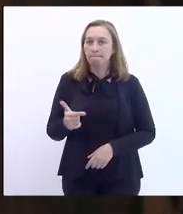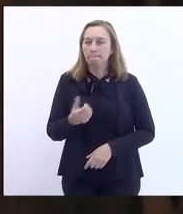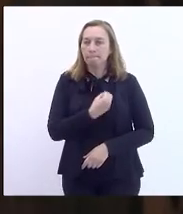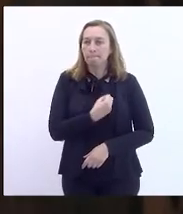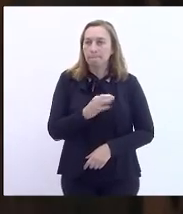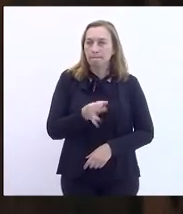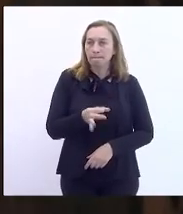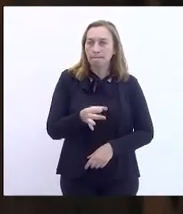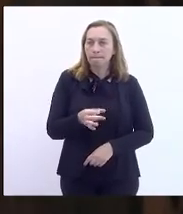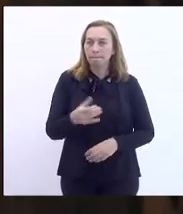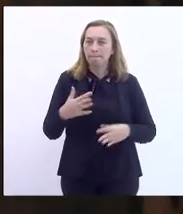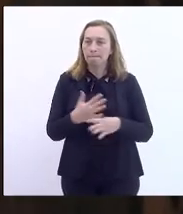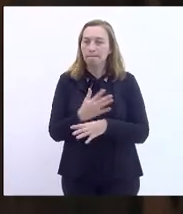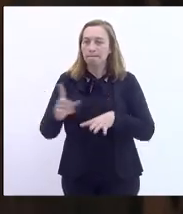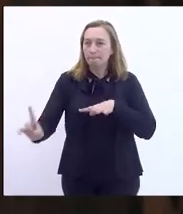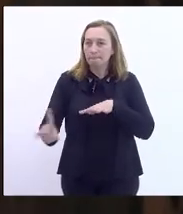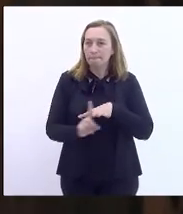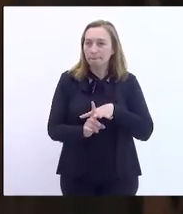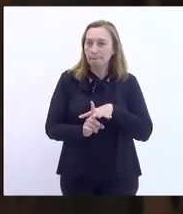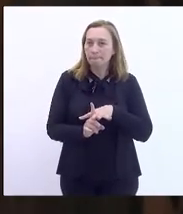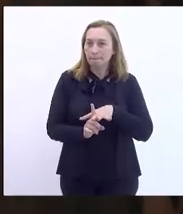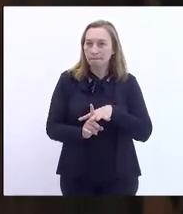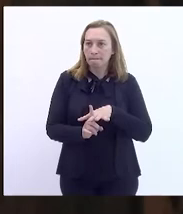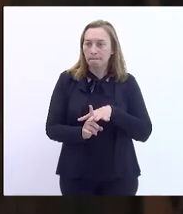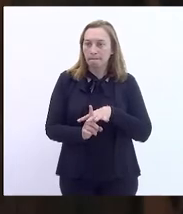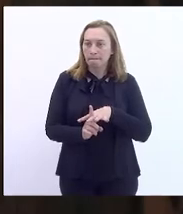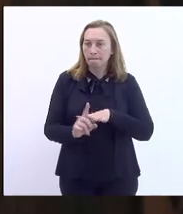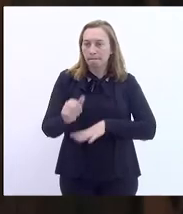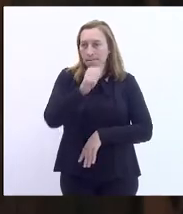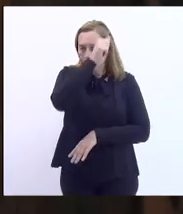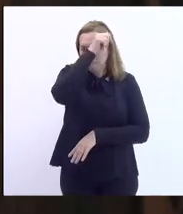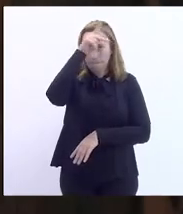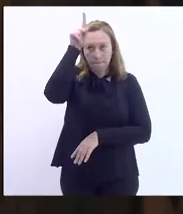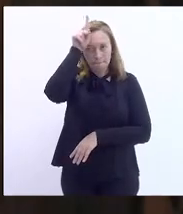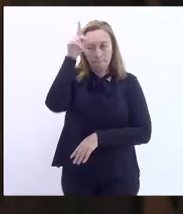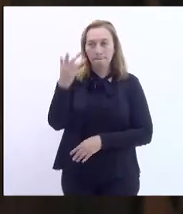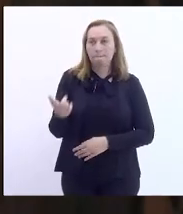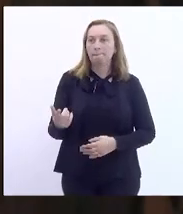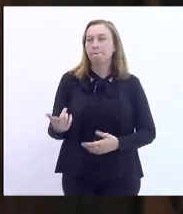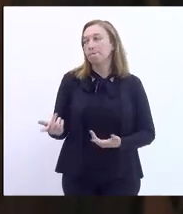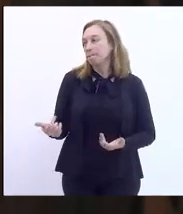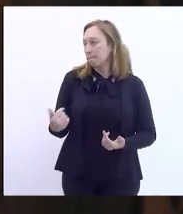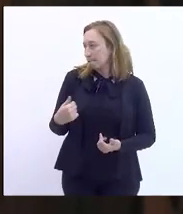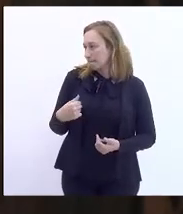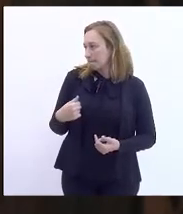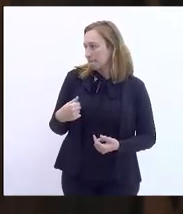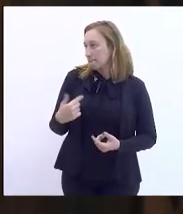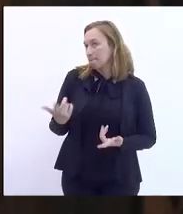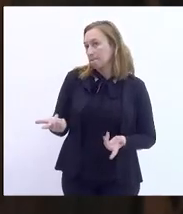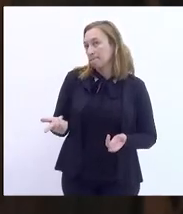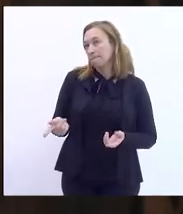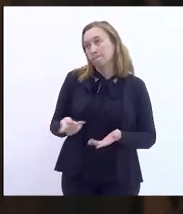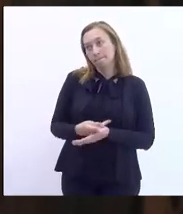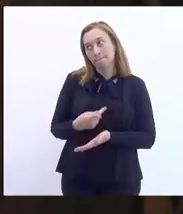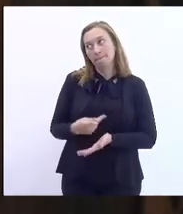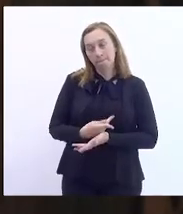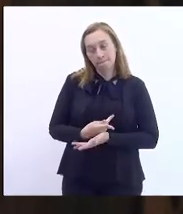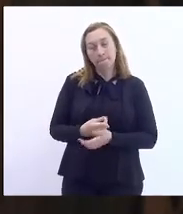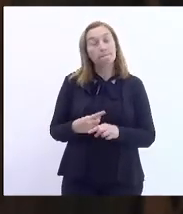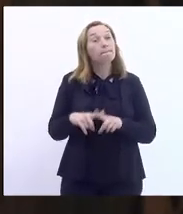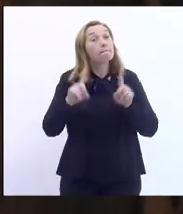do cidade Integradas para a prefeitura ou seja tá meio desintegrado esse programa